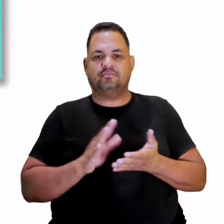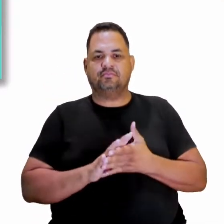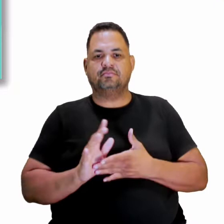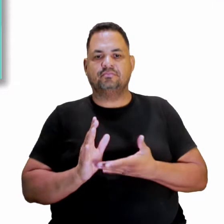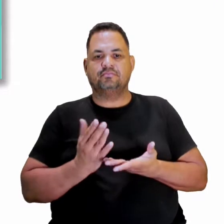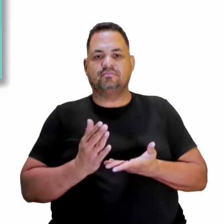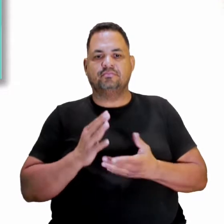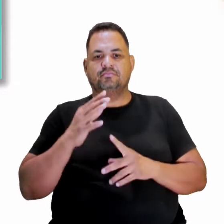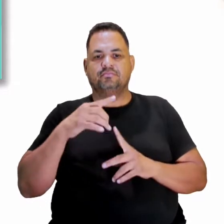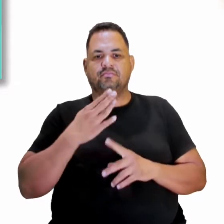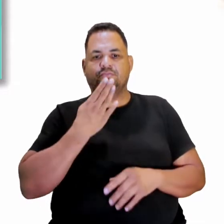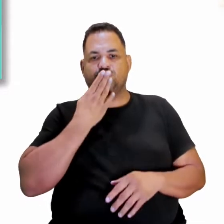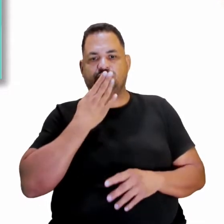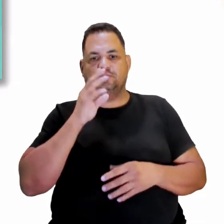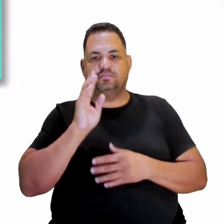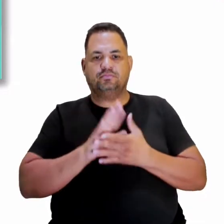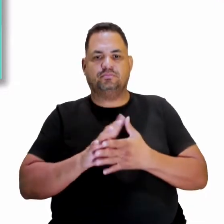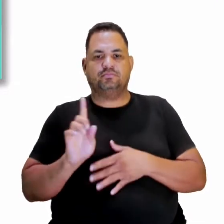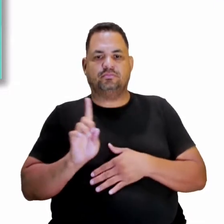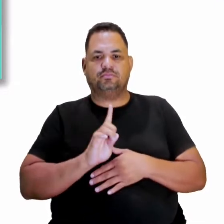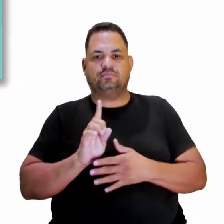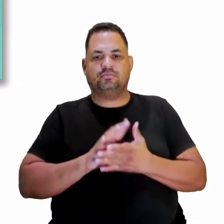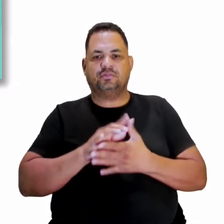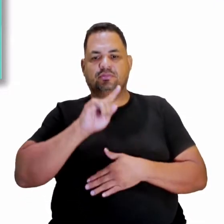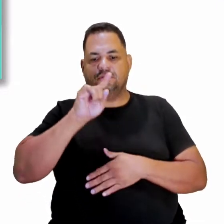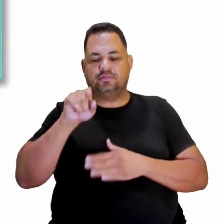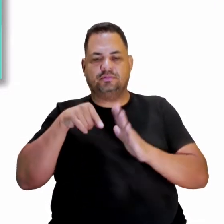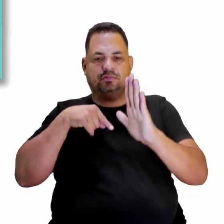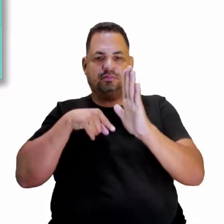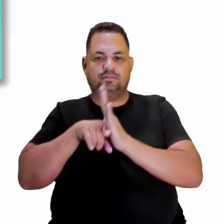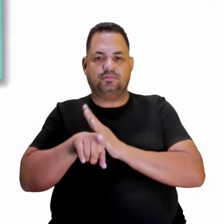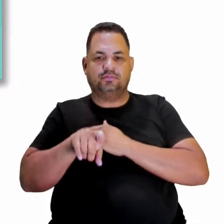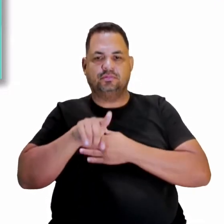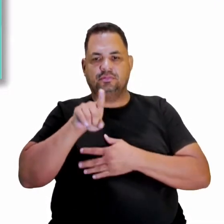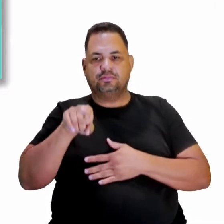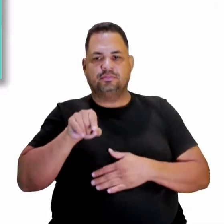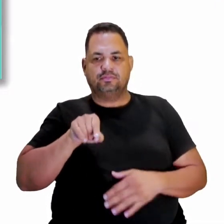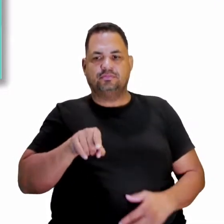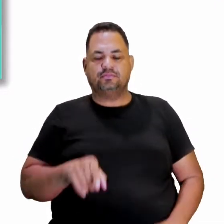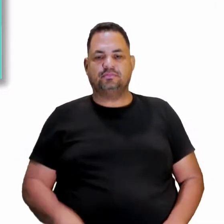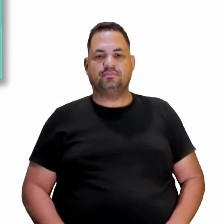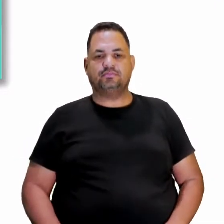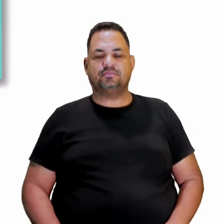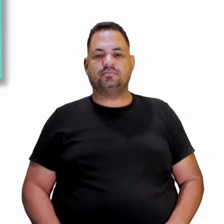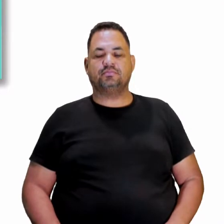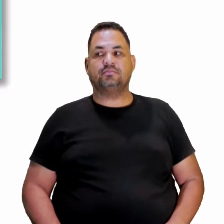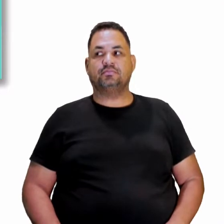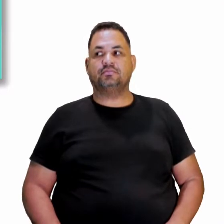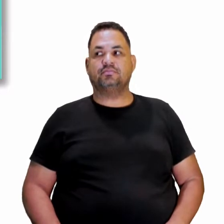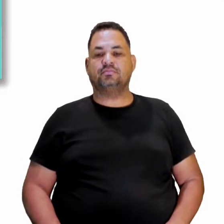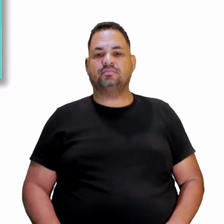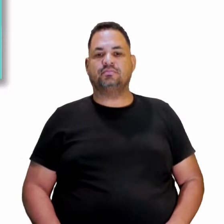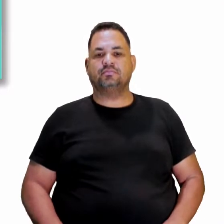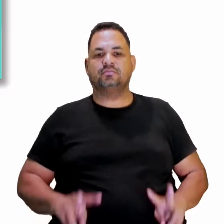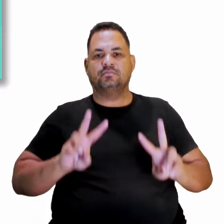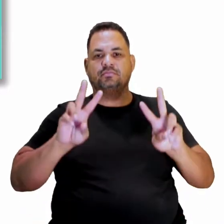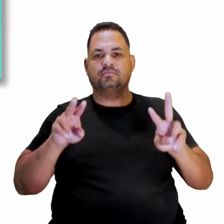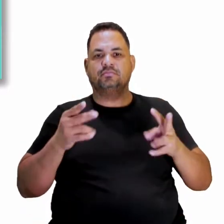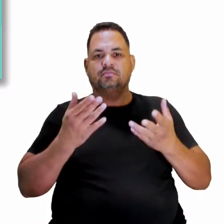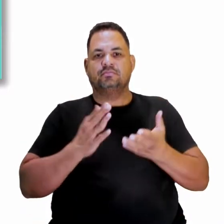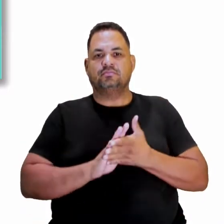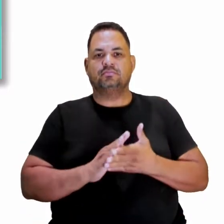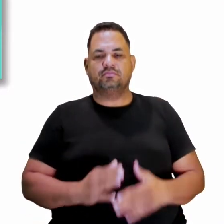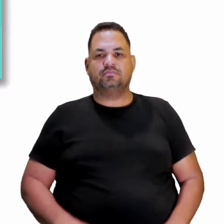negative and interrogative. Forma negativa e interrogativa. Daí, o título da minha aula é